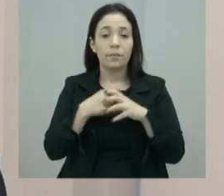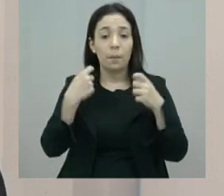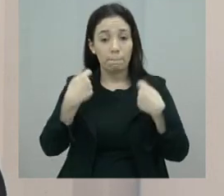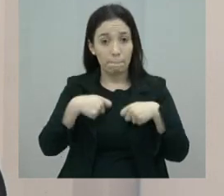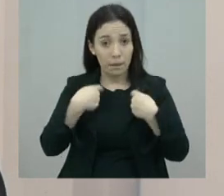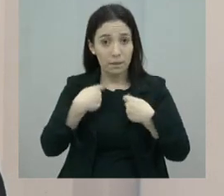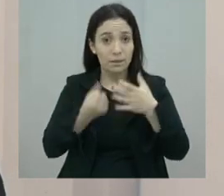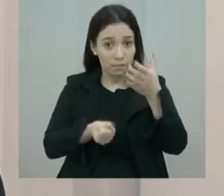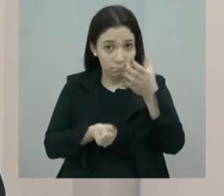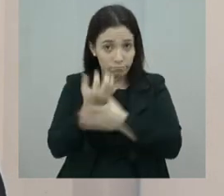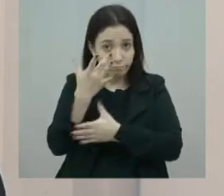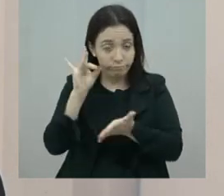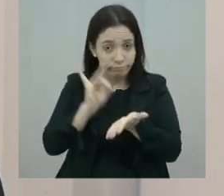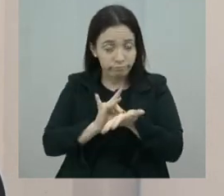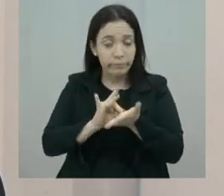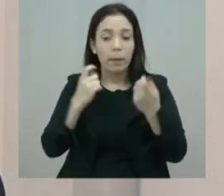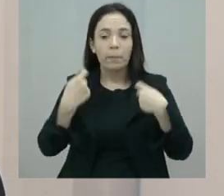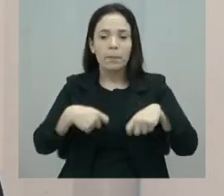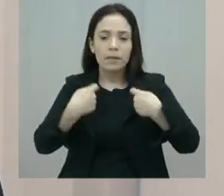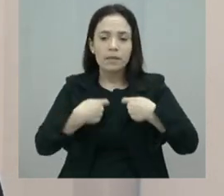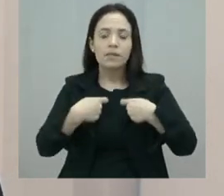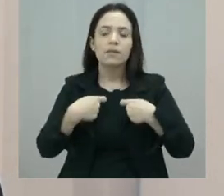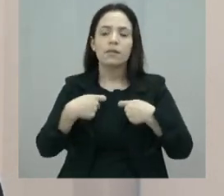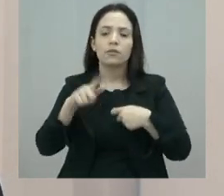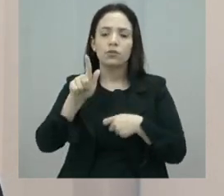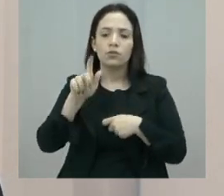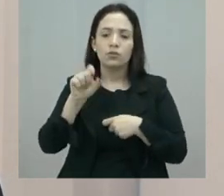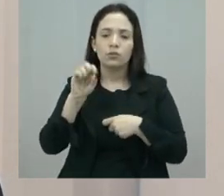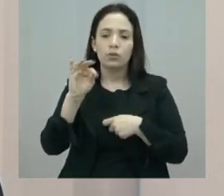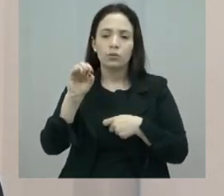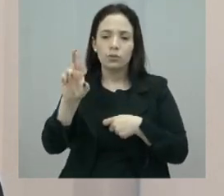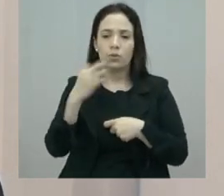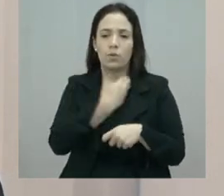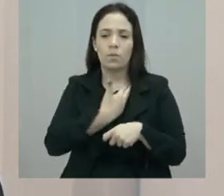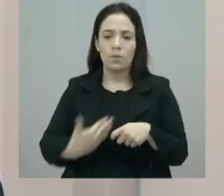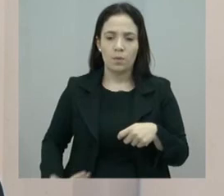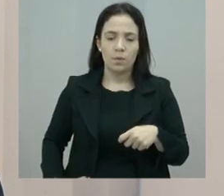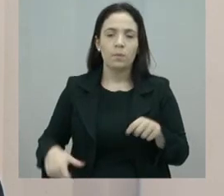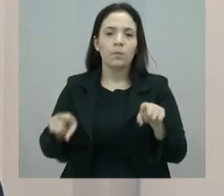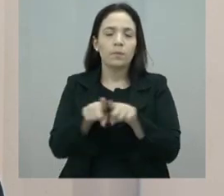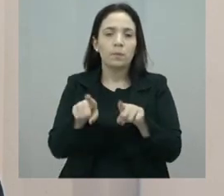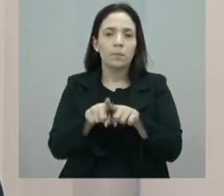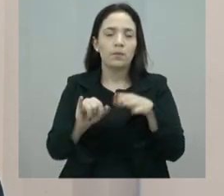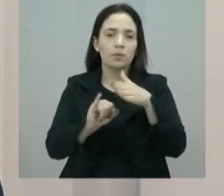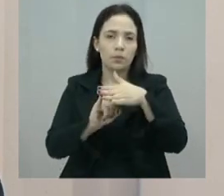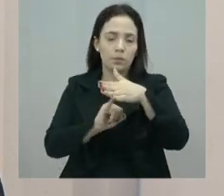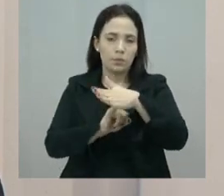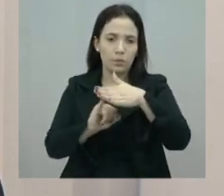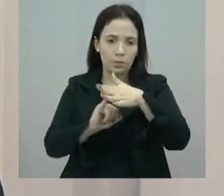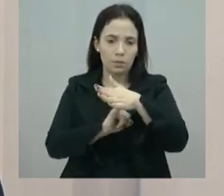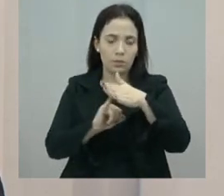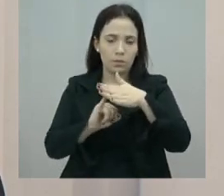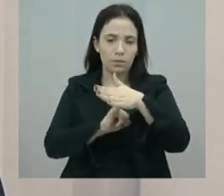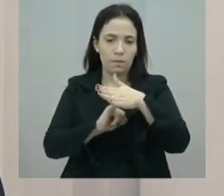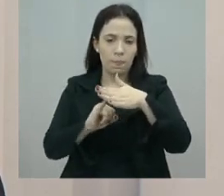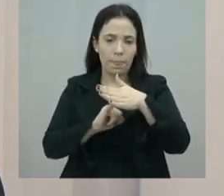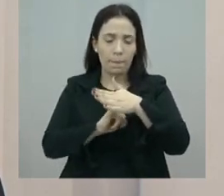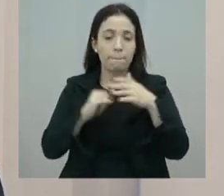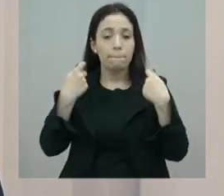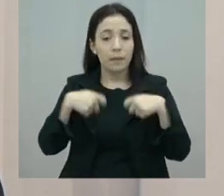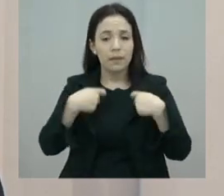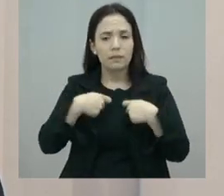serem implementadas, elas precisam que os gestores públicos e das instituições públicas